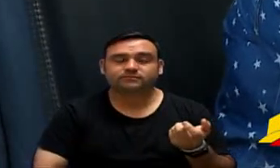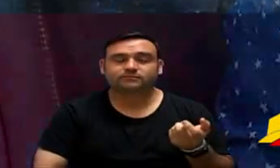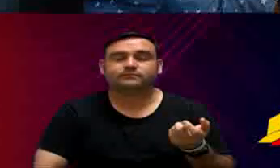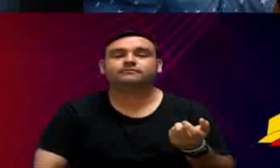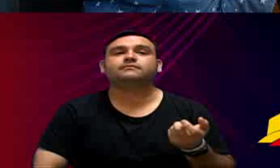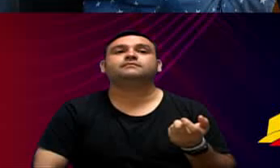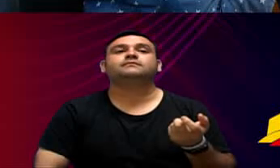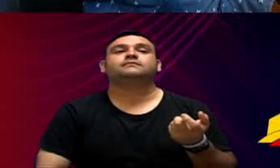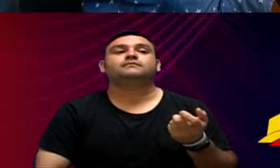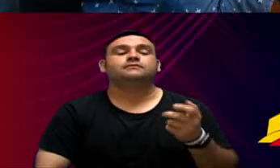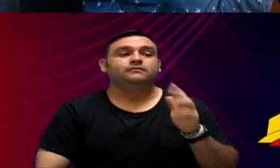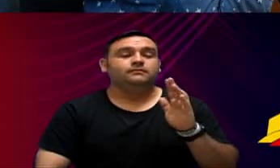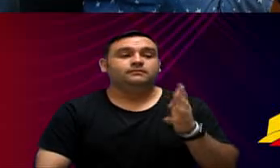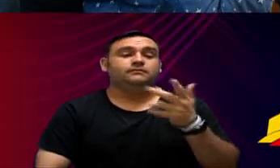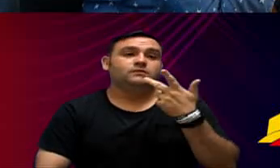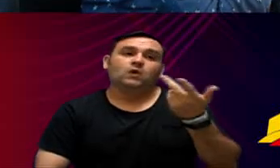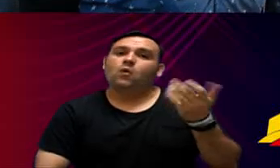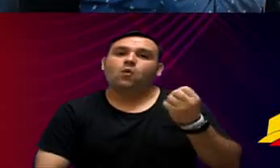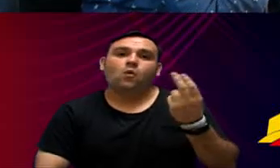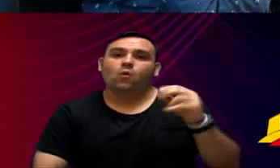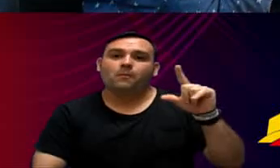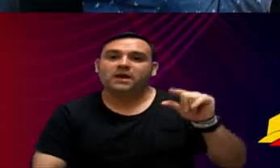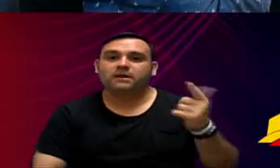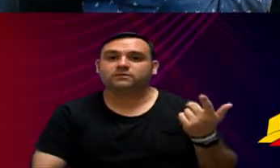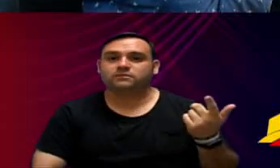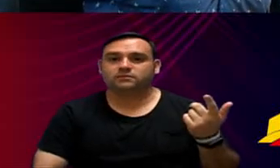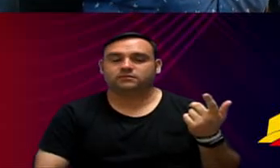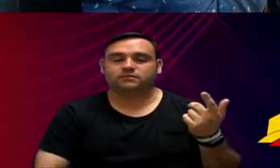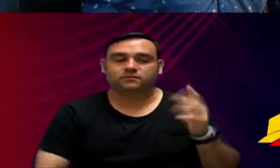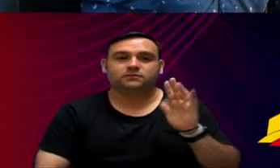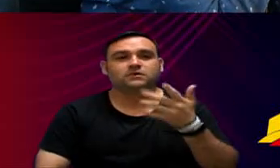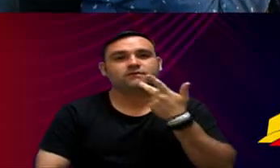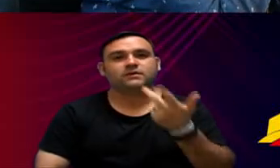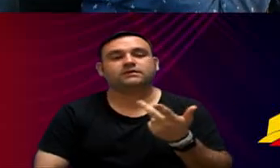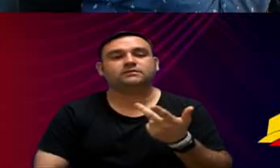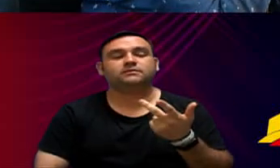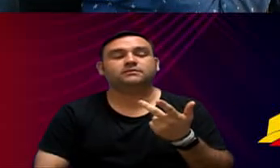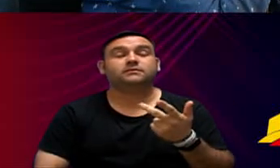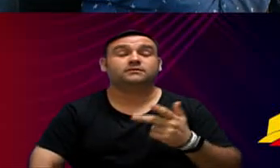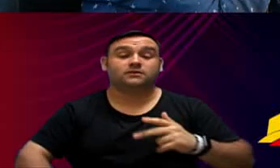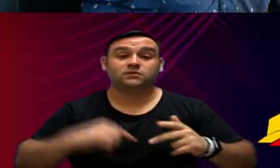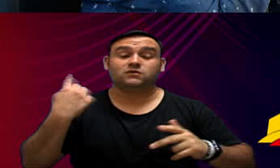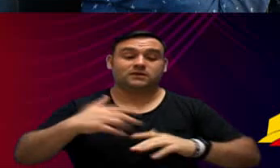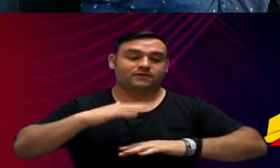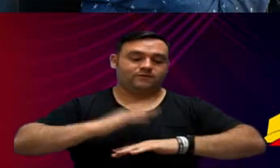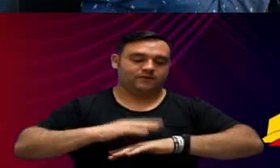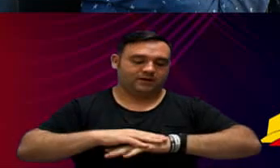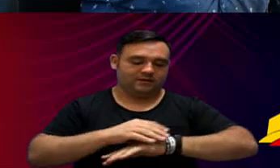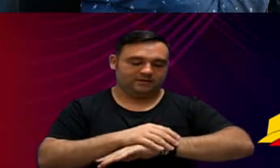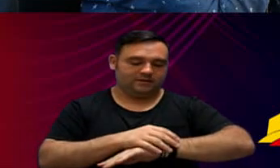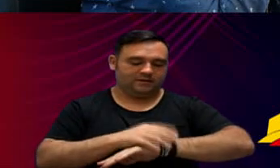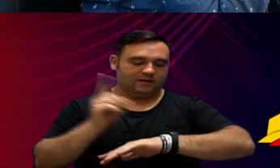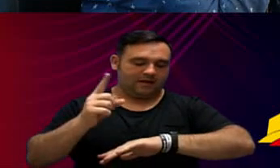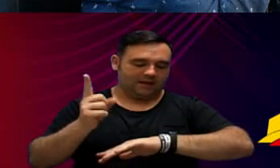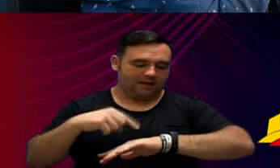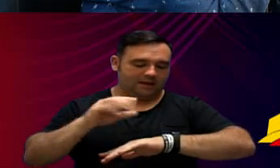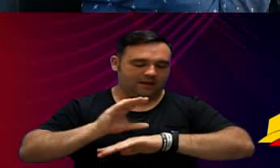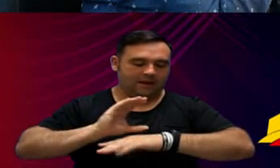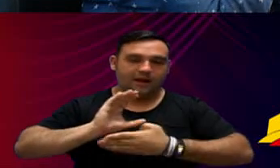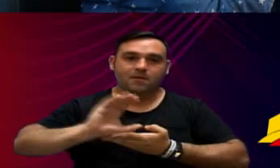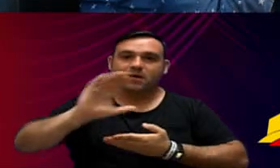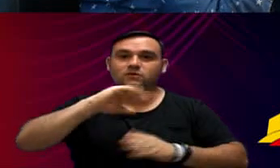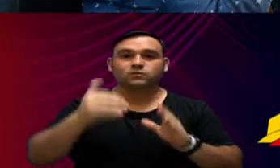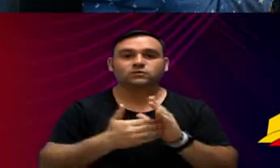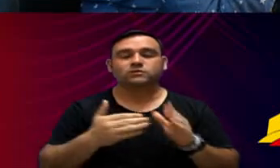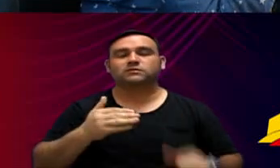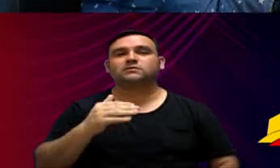Vereadora, como eu disse à senhora... Como eu disse à senhora, o que é feito é repasse às